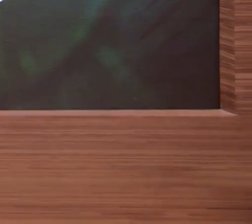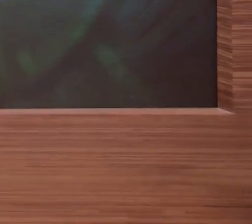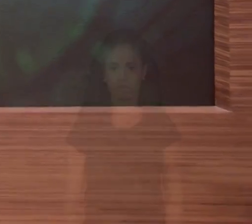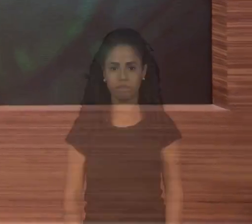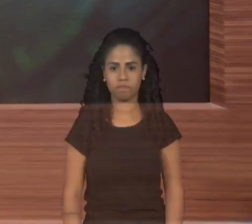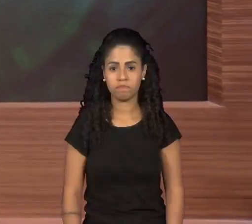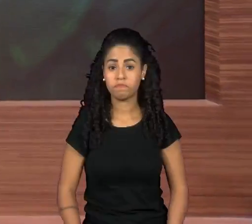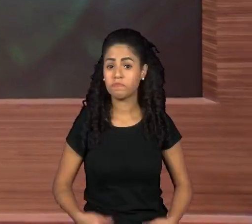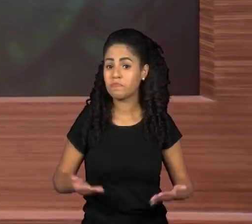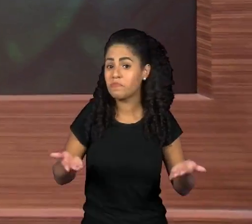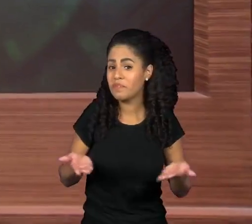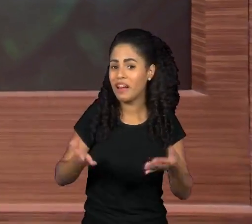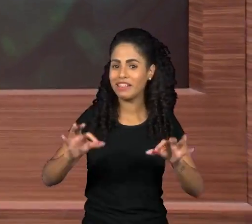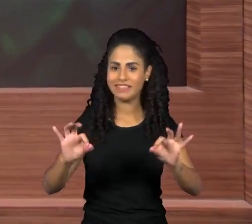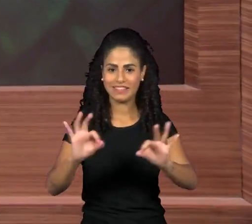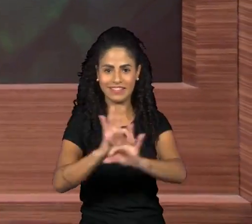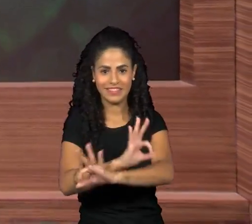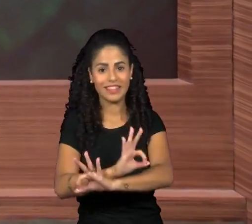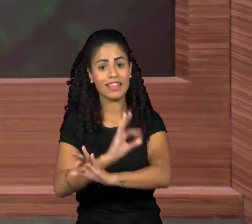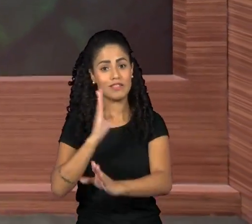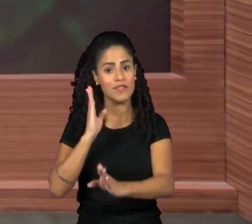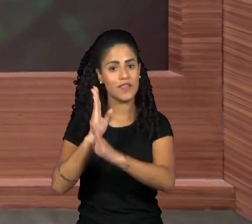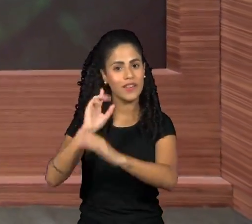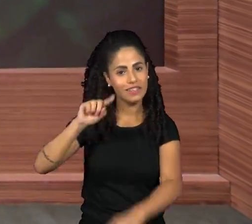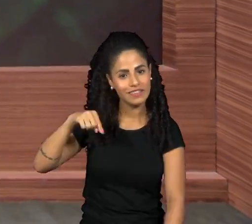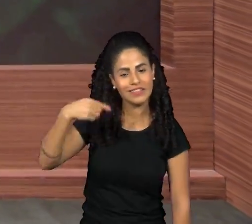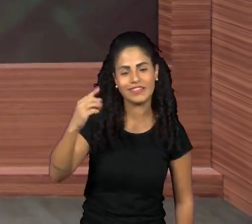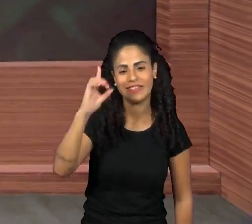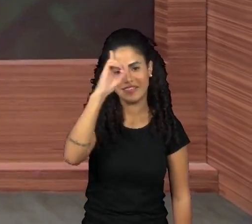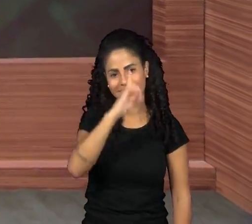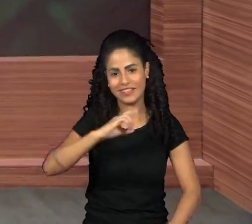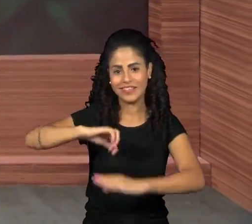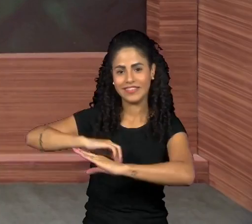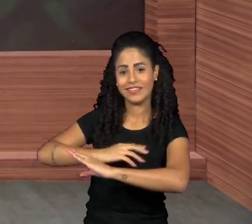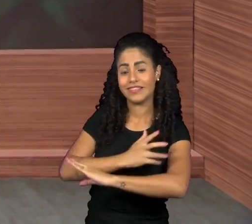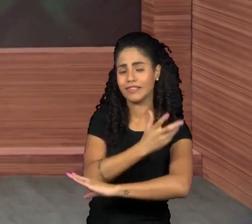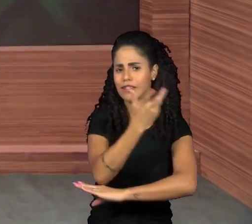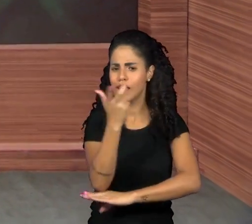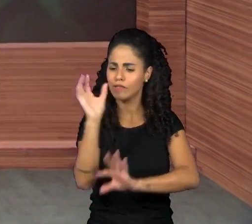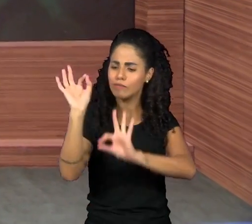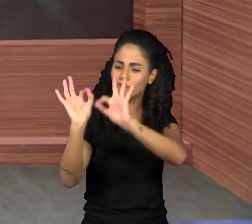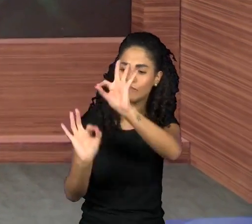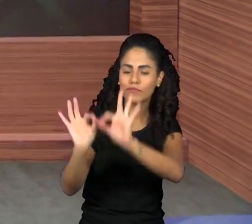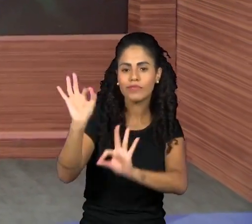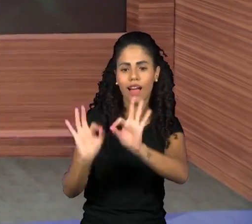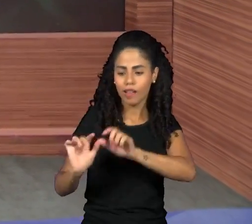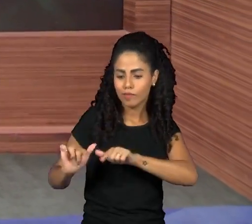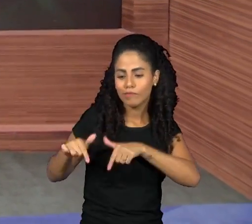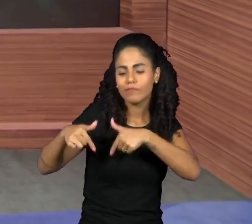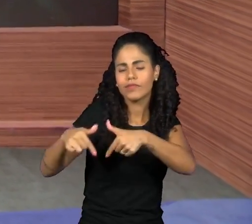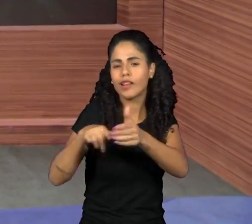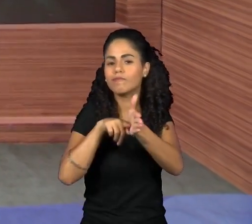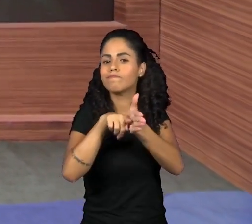E por hoje é só. A gente se encontra no próximo Repórter Eco com mais projetos, ações e